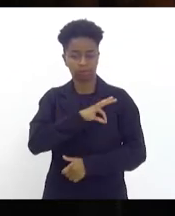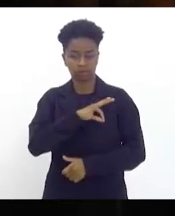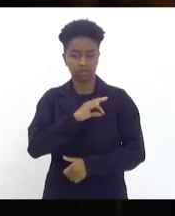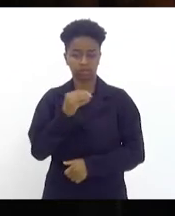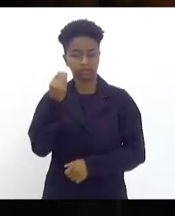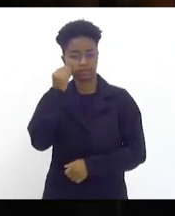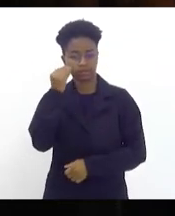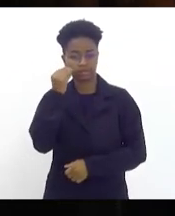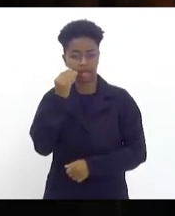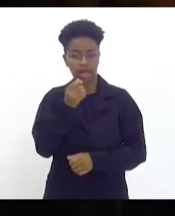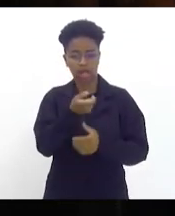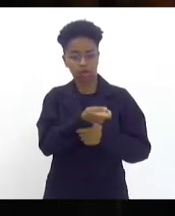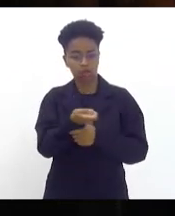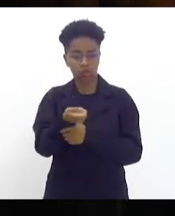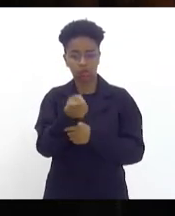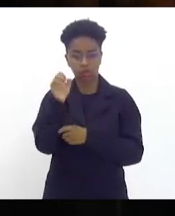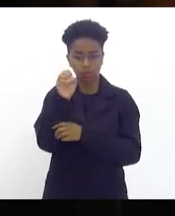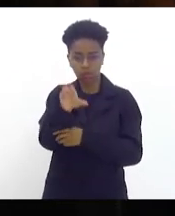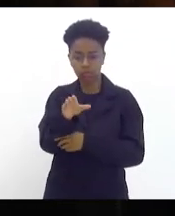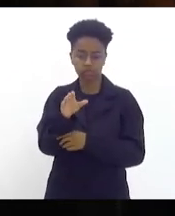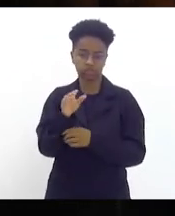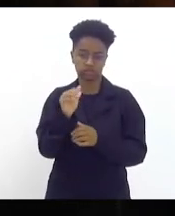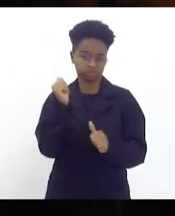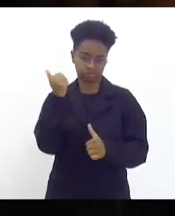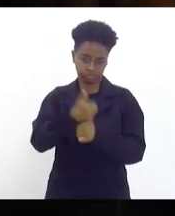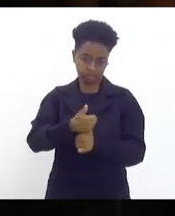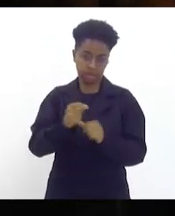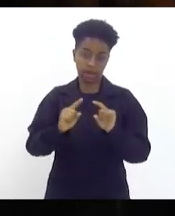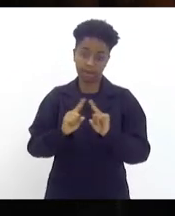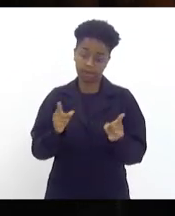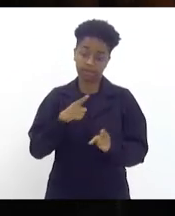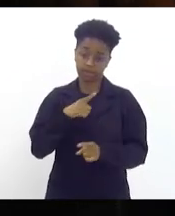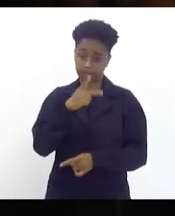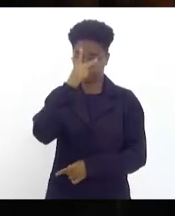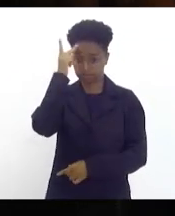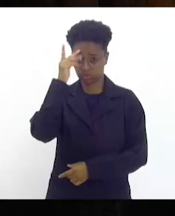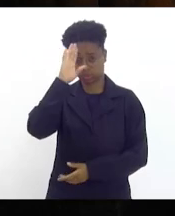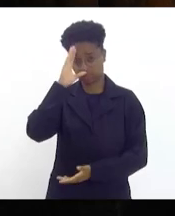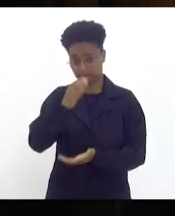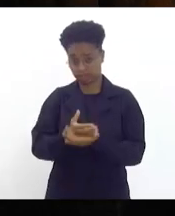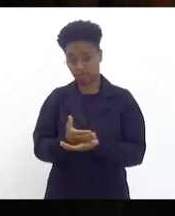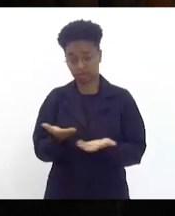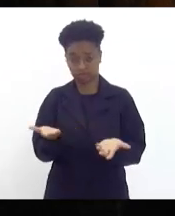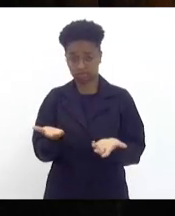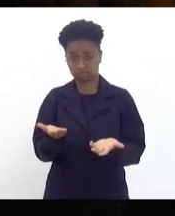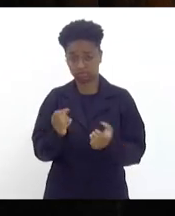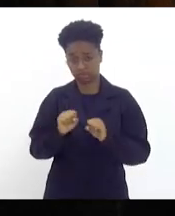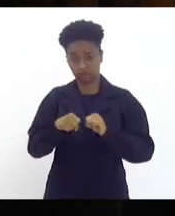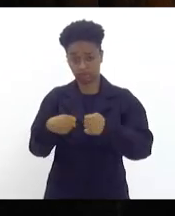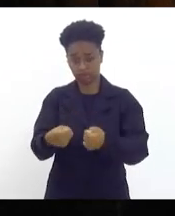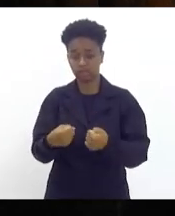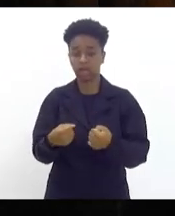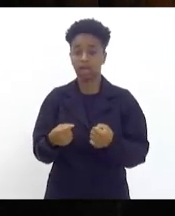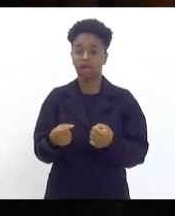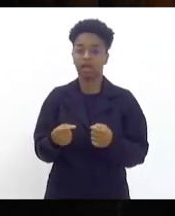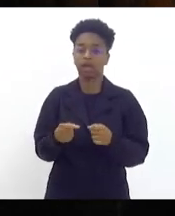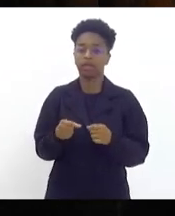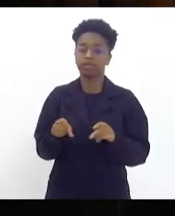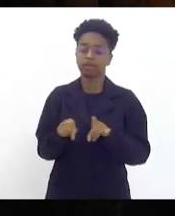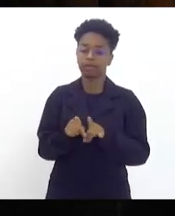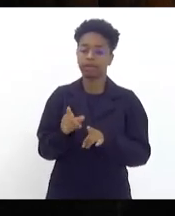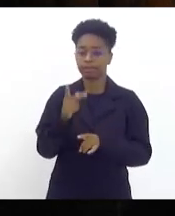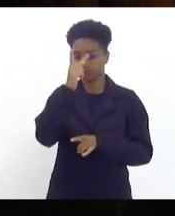lanternas por exemplo enfim mas há quem defenda essa tese grotesca quem defenda usa o controlado de